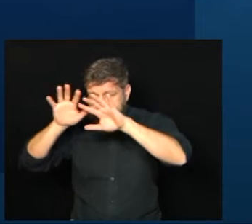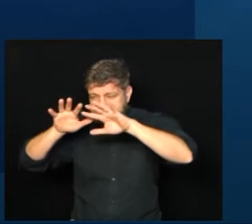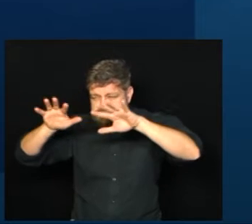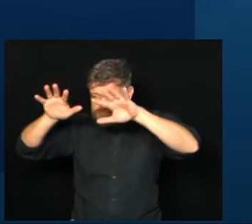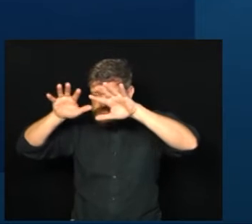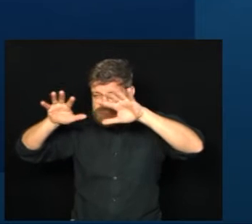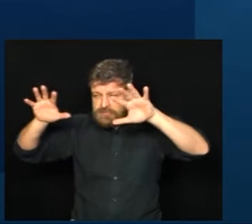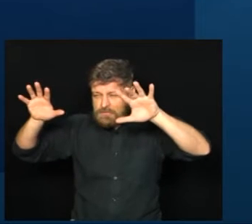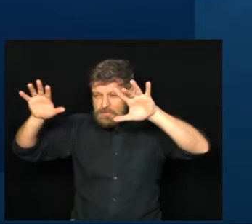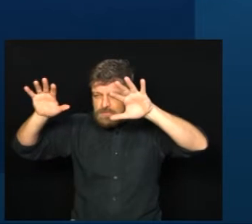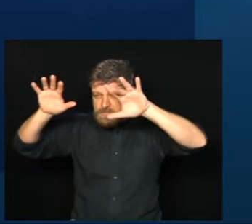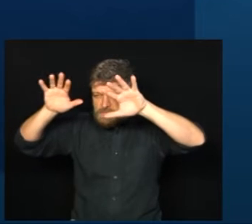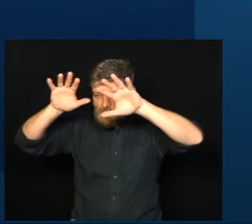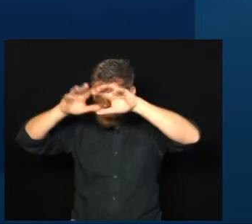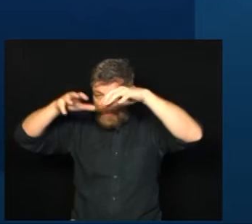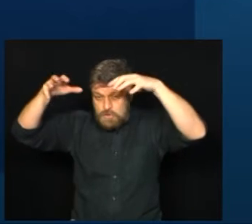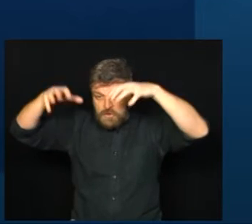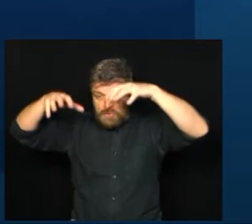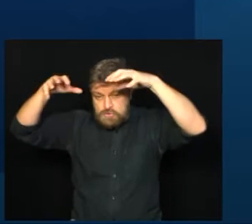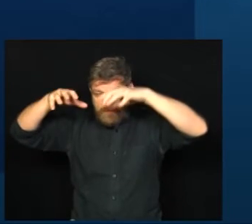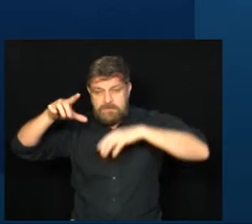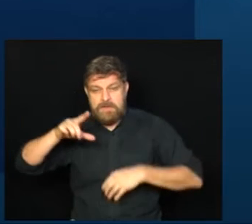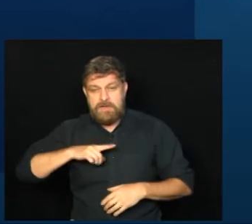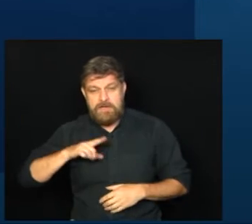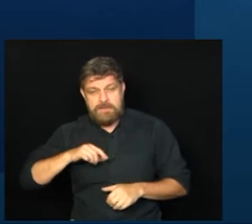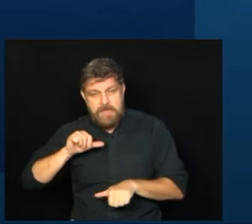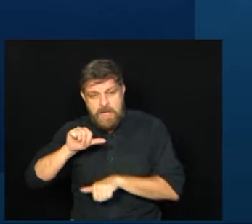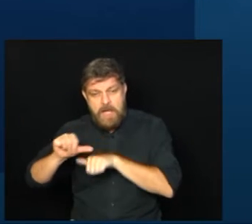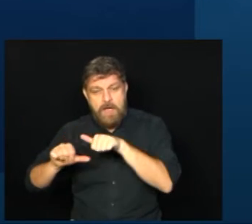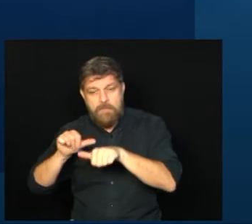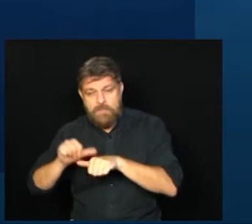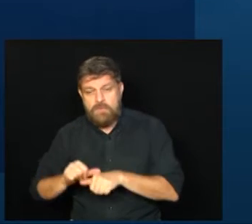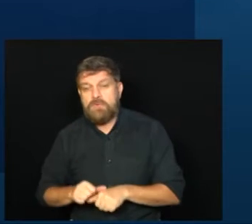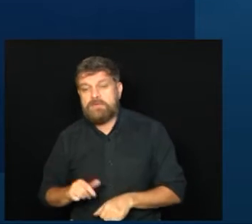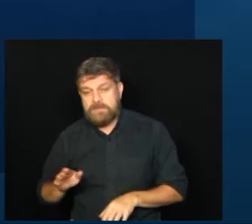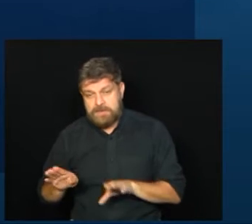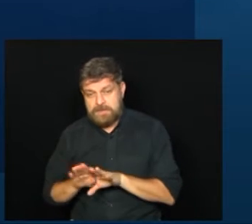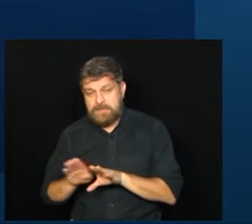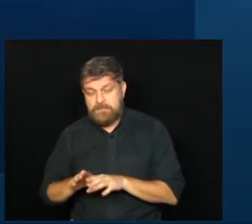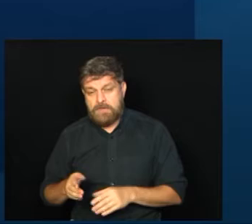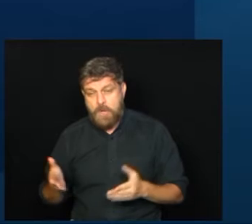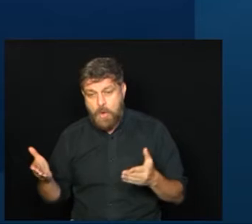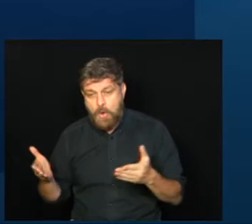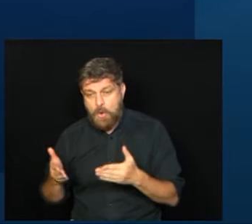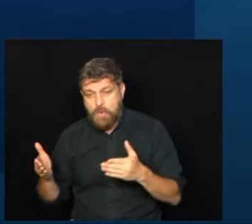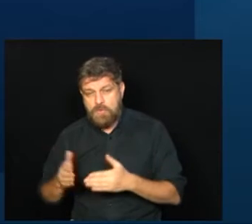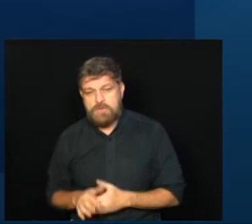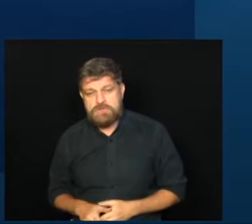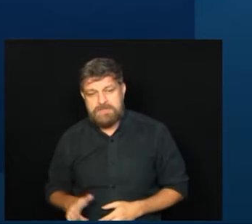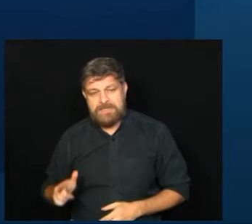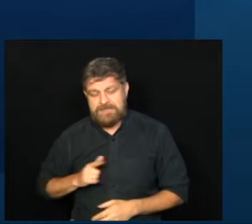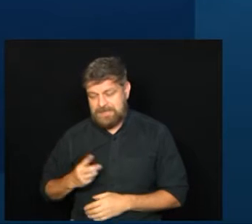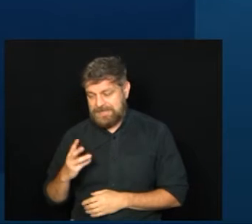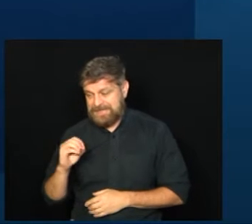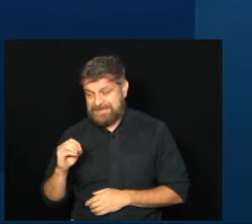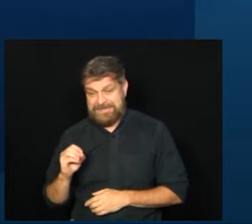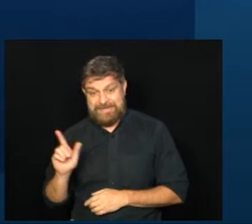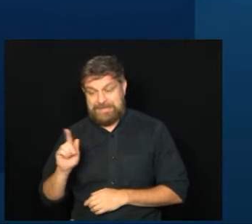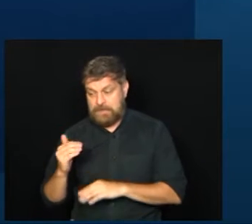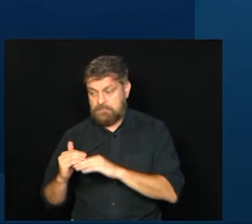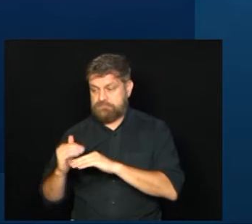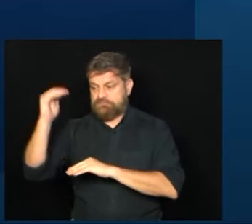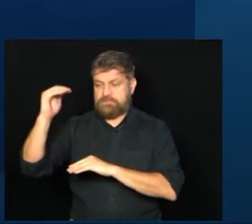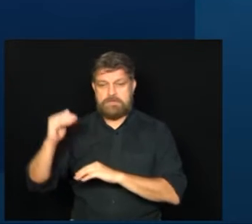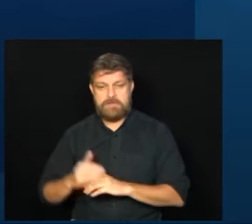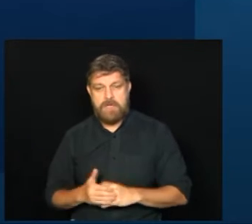nebulosidade e da chuva, a gente tem uma alteração também na temperatura, porque hoje é acima dos 30 graus, então